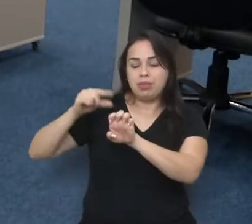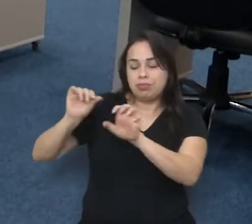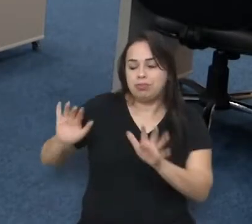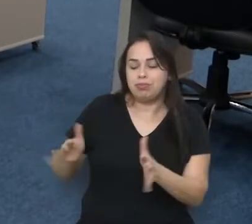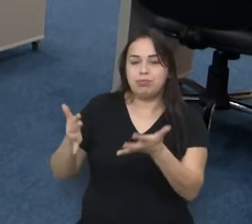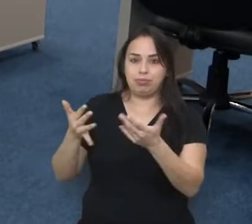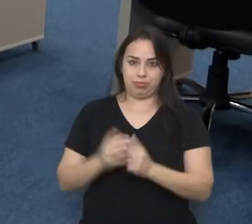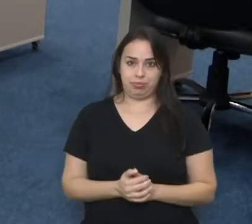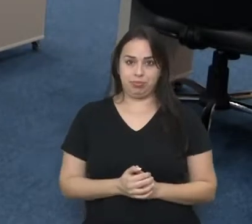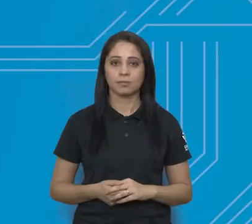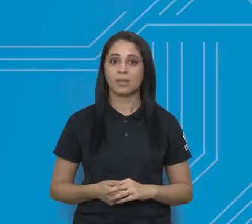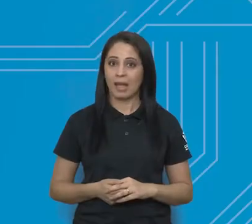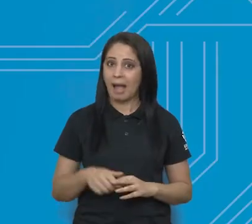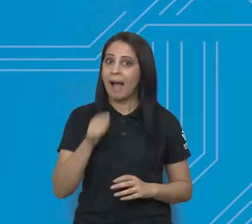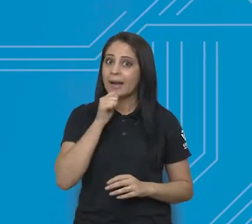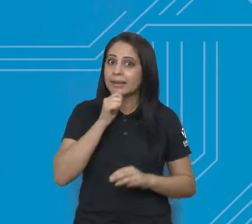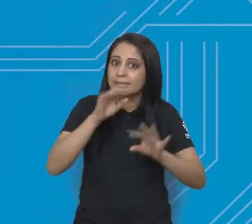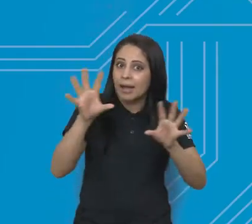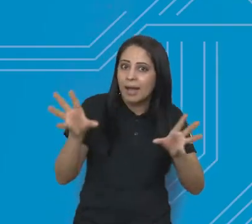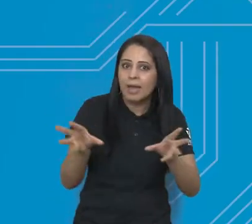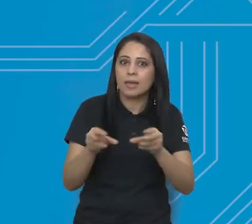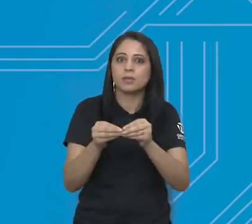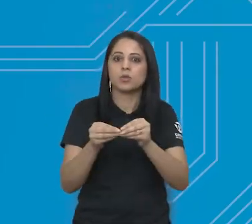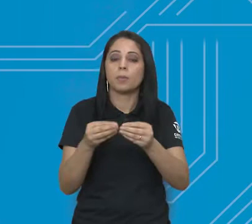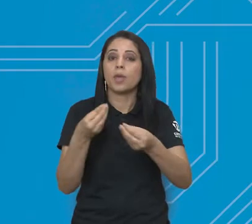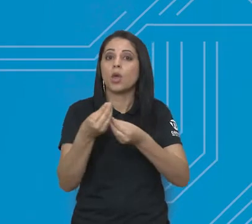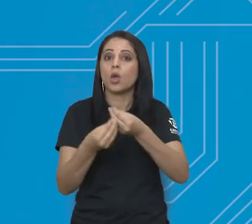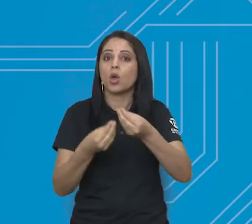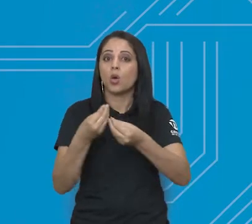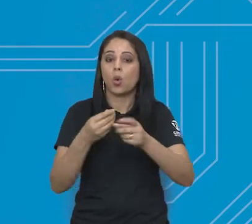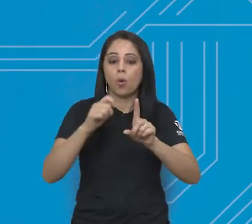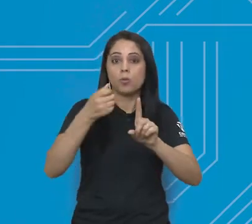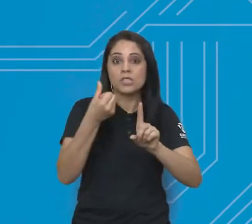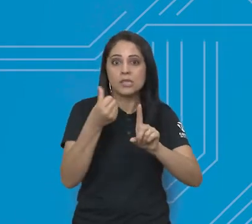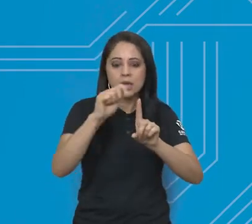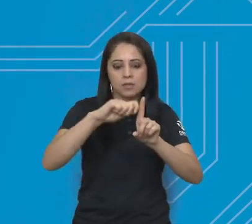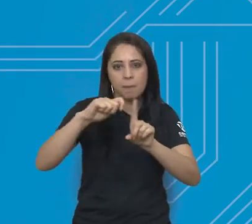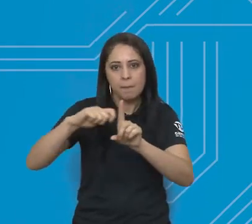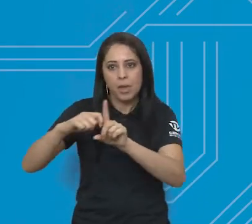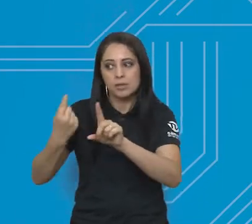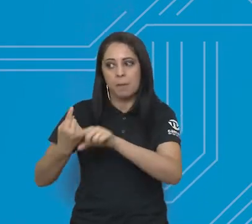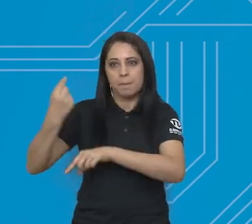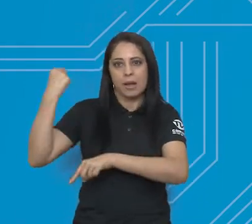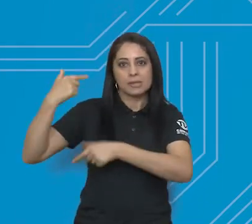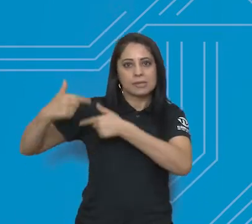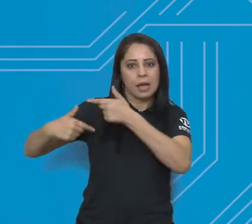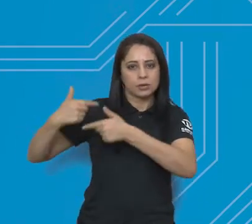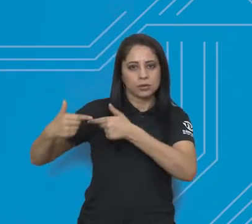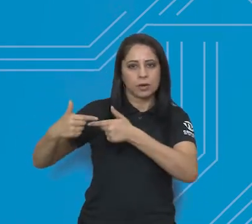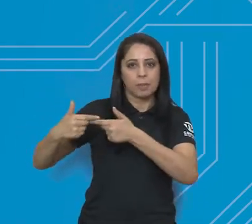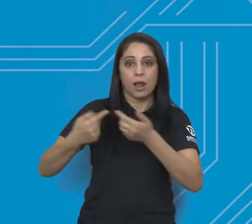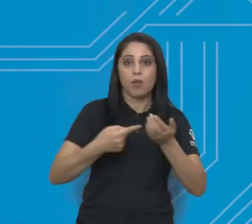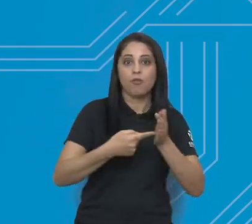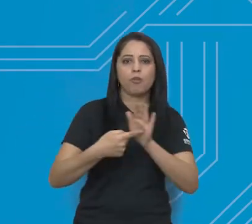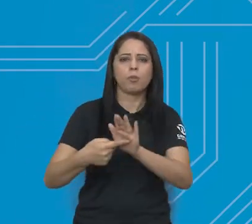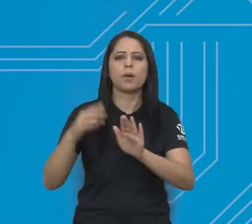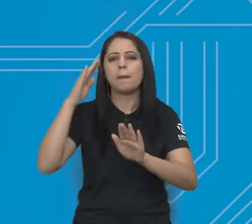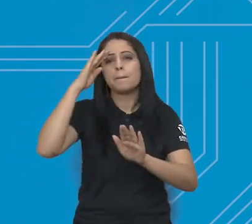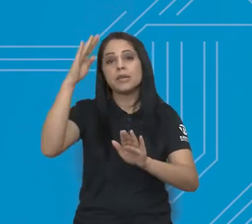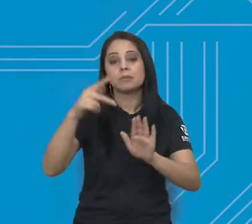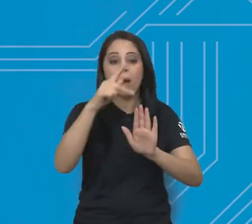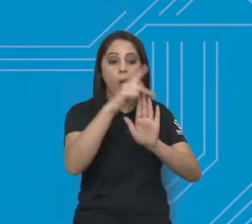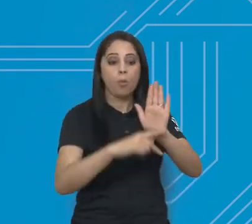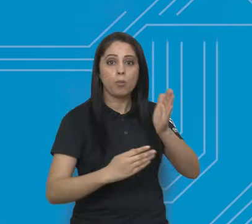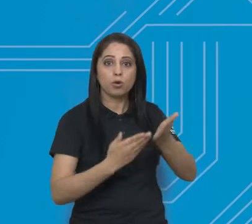ao empreendedorismo. Ainda fazendo um balanço sobre a atuação da Câmara no primeiro semestre, a gente também separou